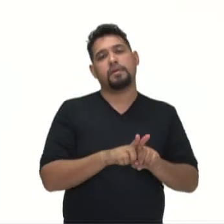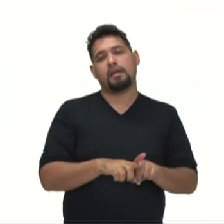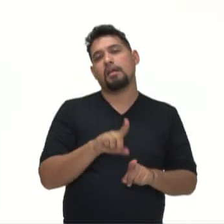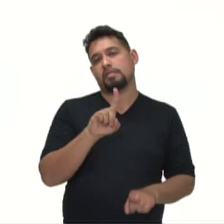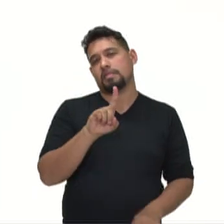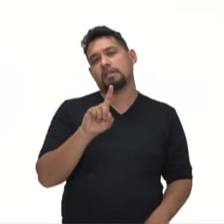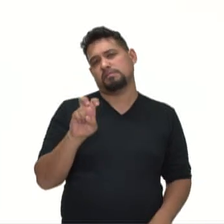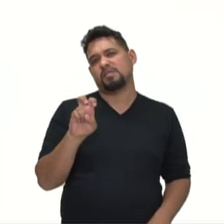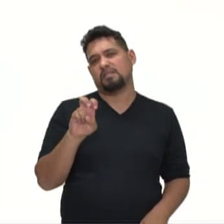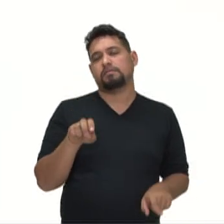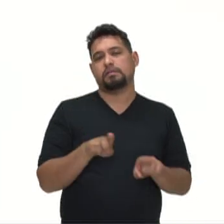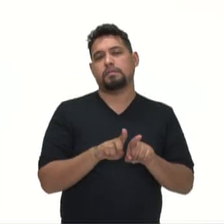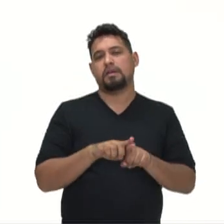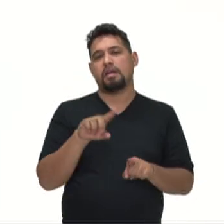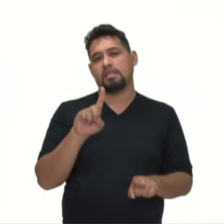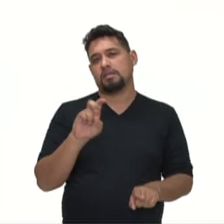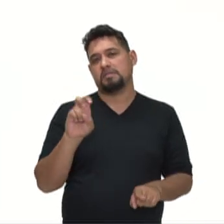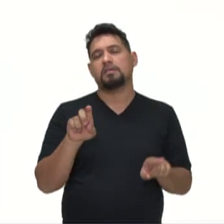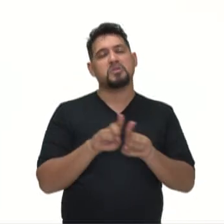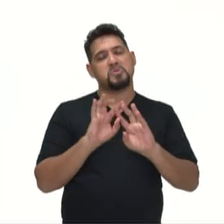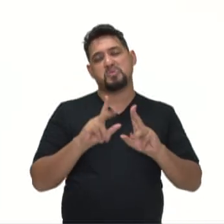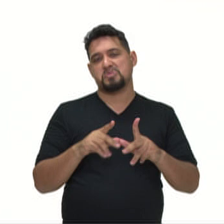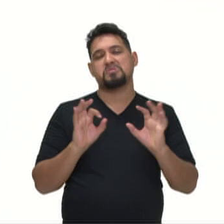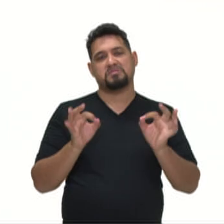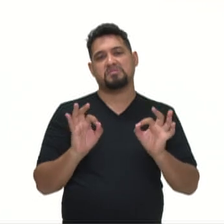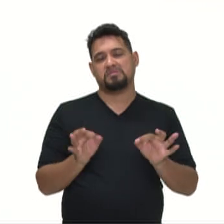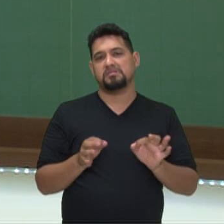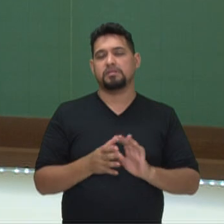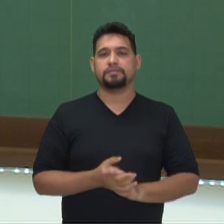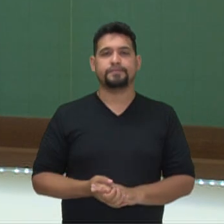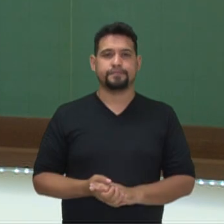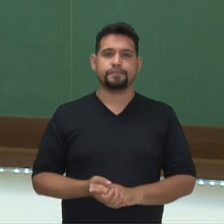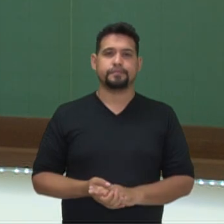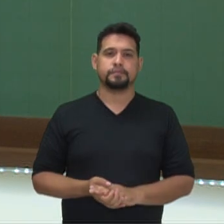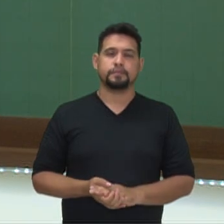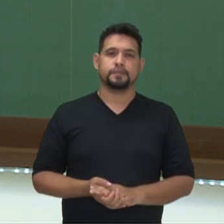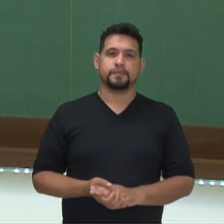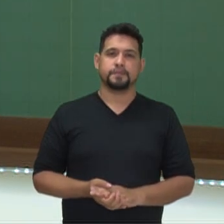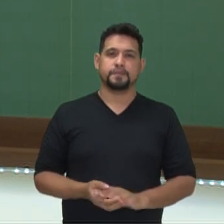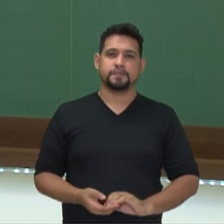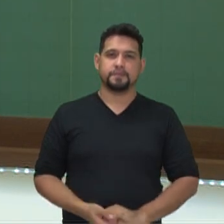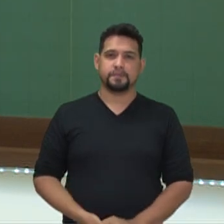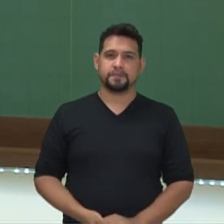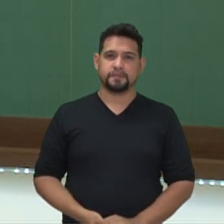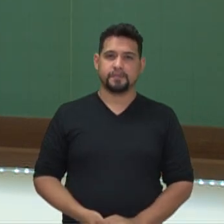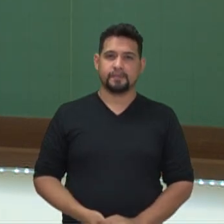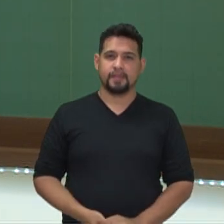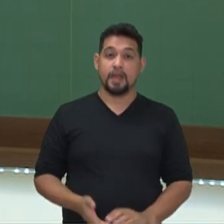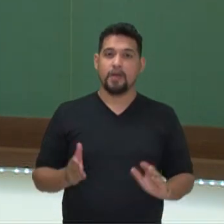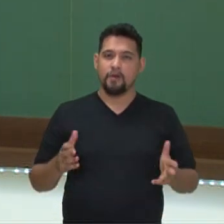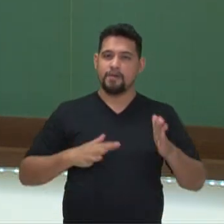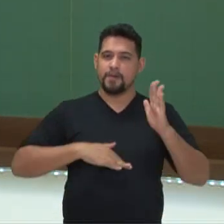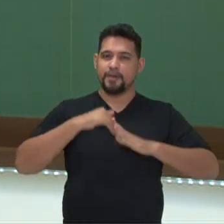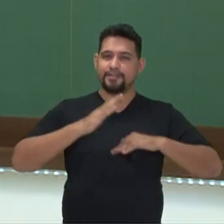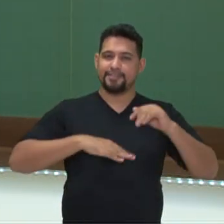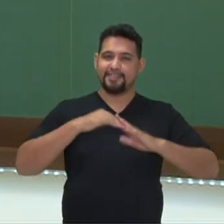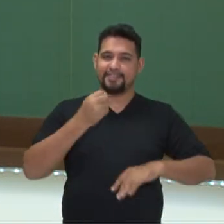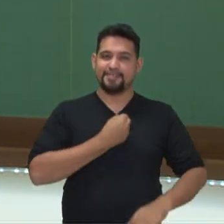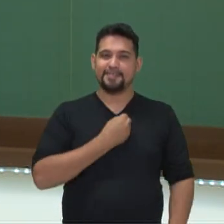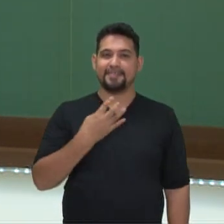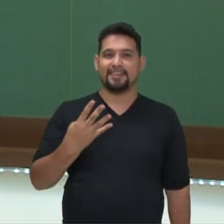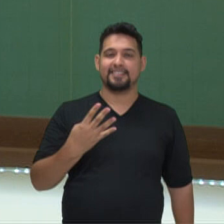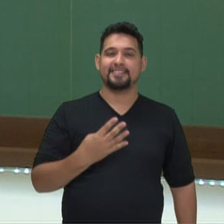15ª potência. As duas maneiras estão corretas, ok? Bom, vamos para o praticando